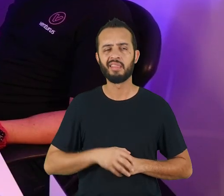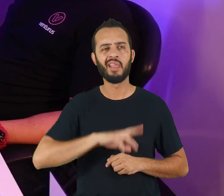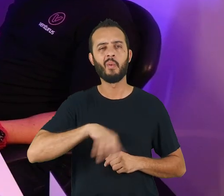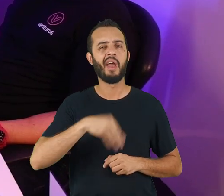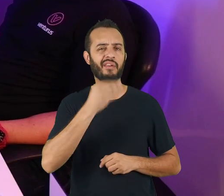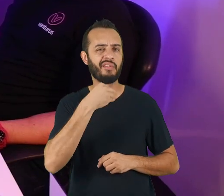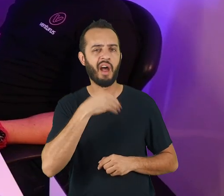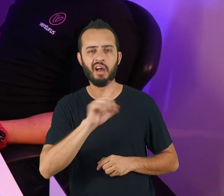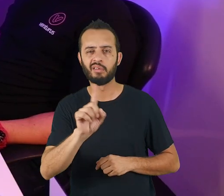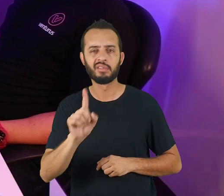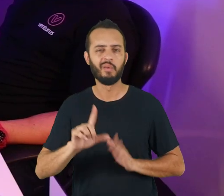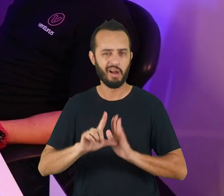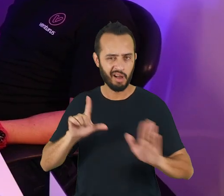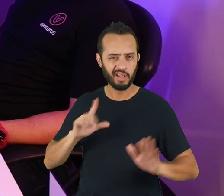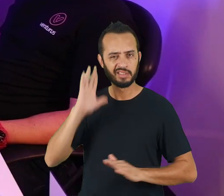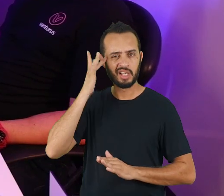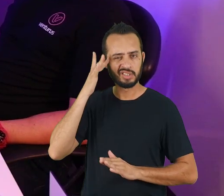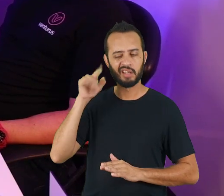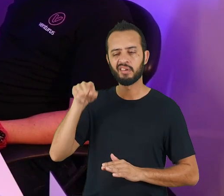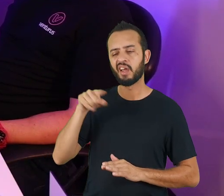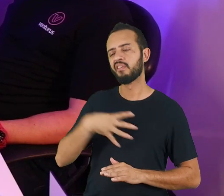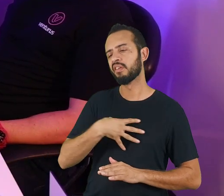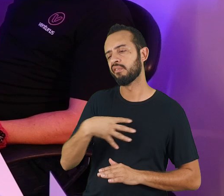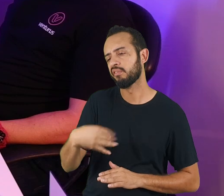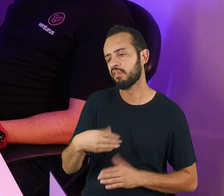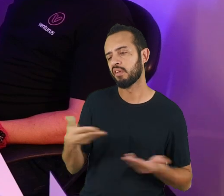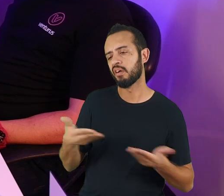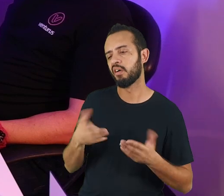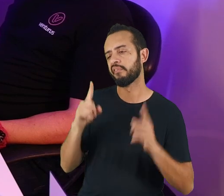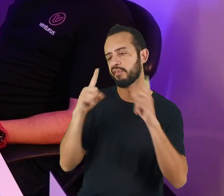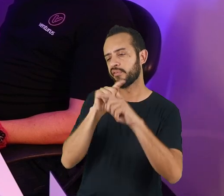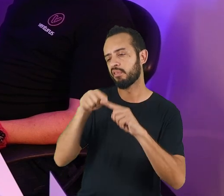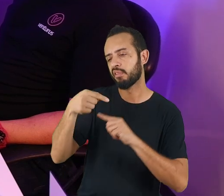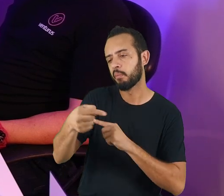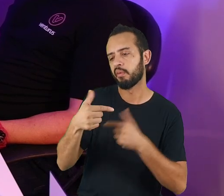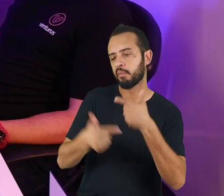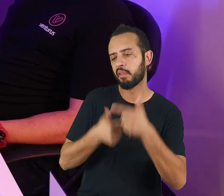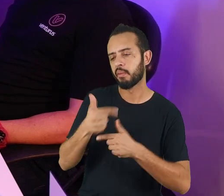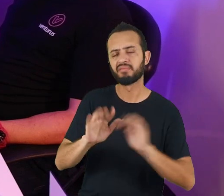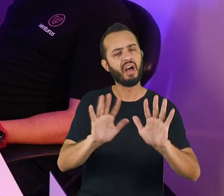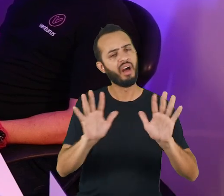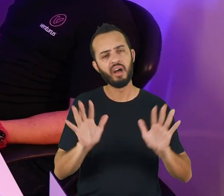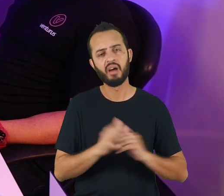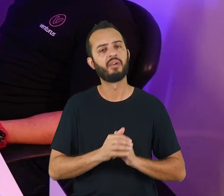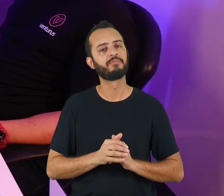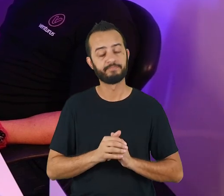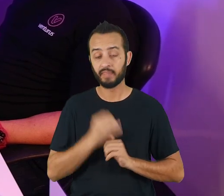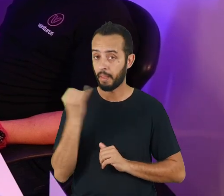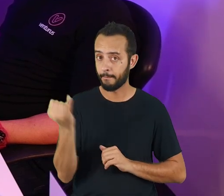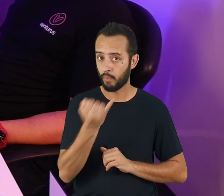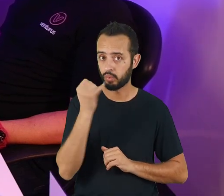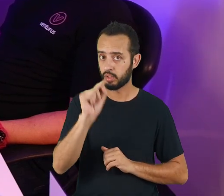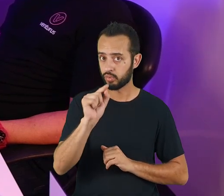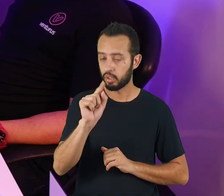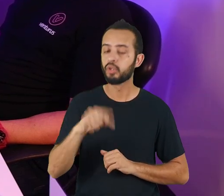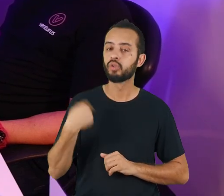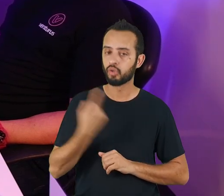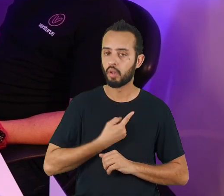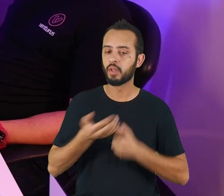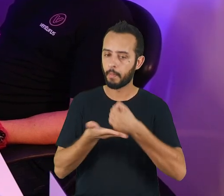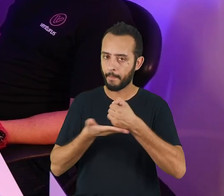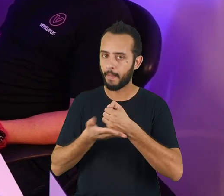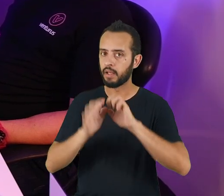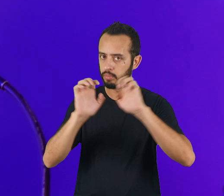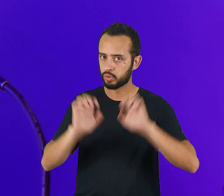como se achava antigamente Ah ela vai ter filho agora Vai ser difícil para ela trabalhar não é importante Sim a gente ter uma